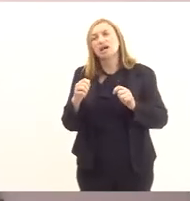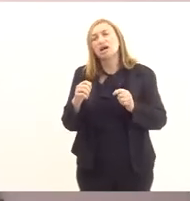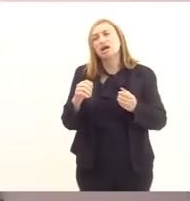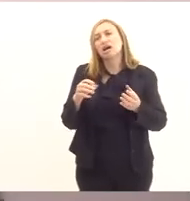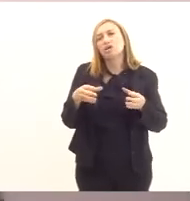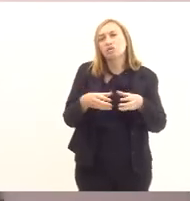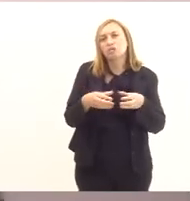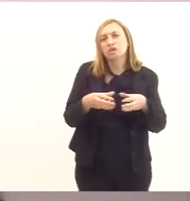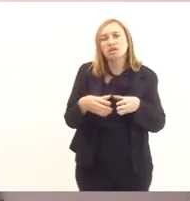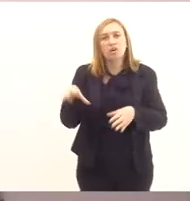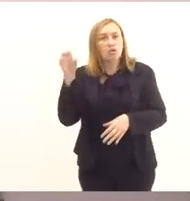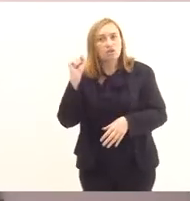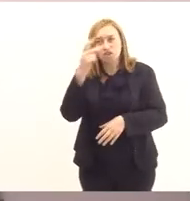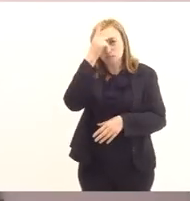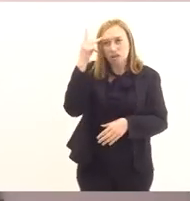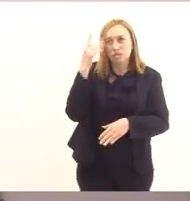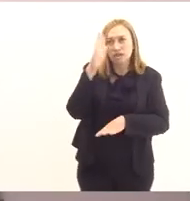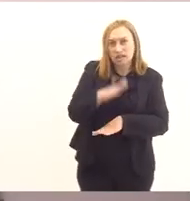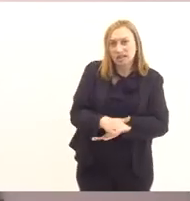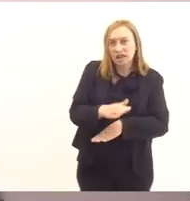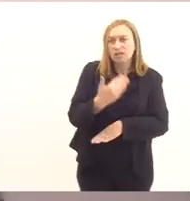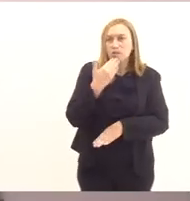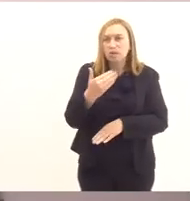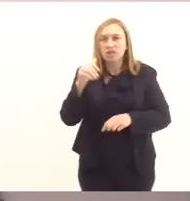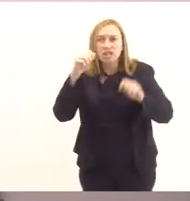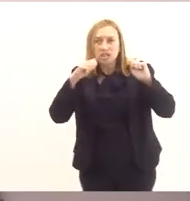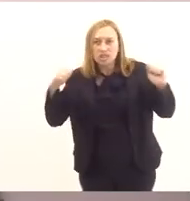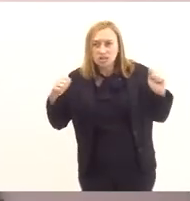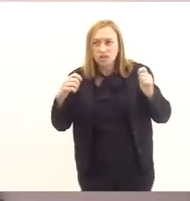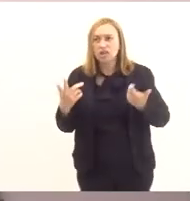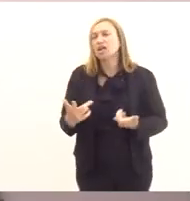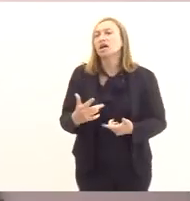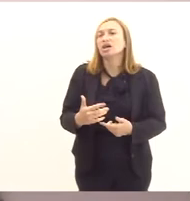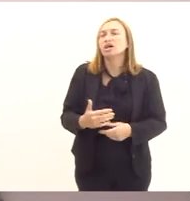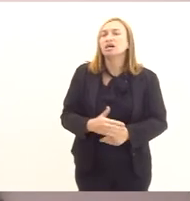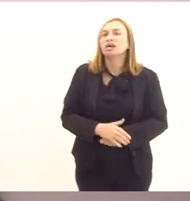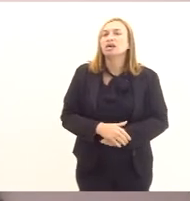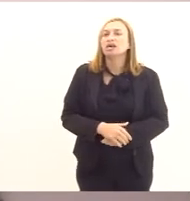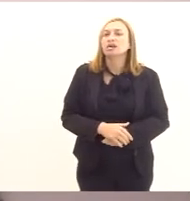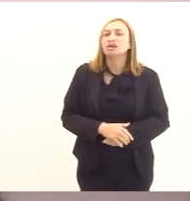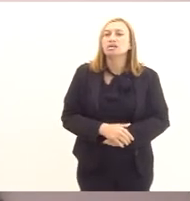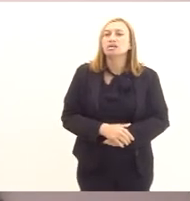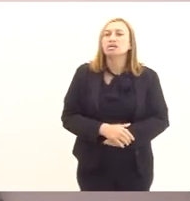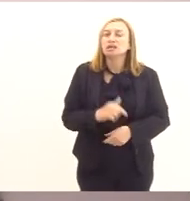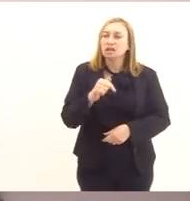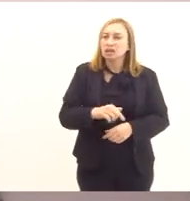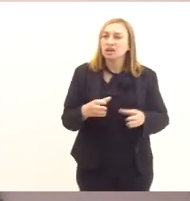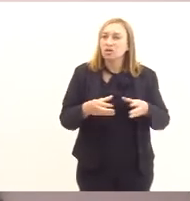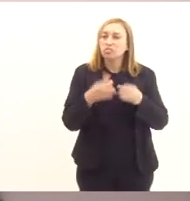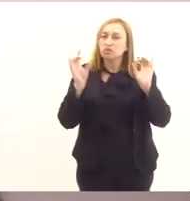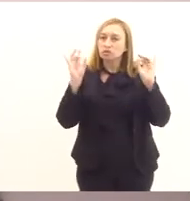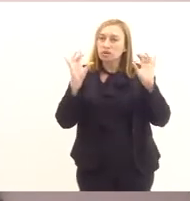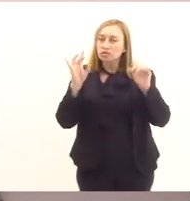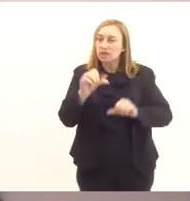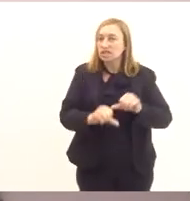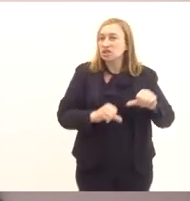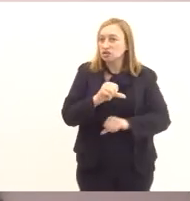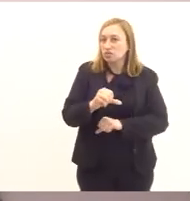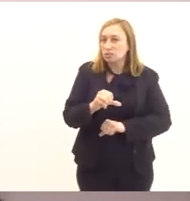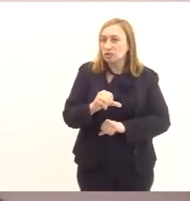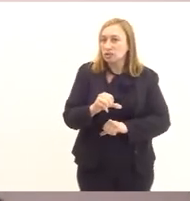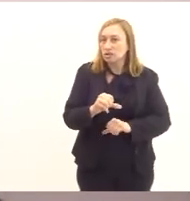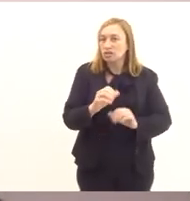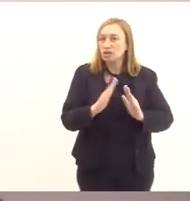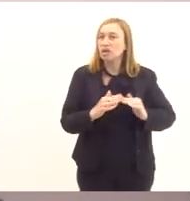e à tarde vou pedir Assessoria ou vossa excelência pede a sociedade daqui da comissão especial para transformar